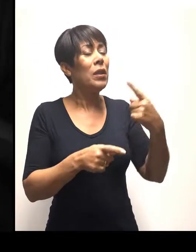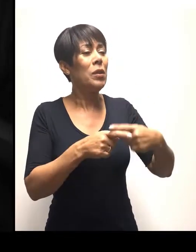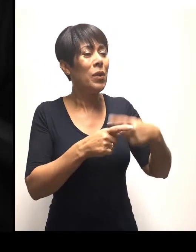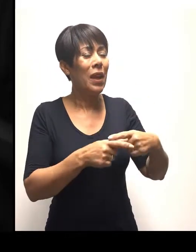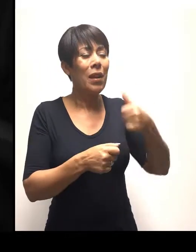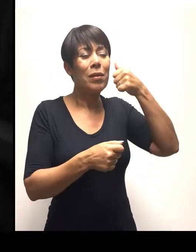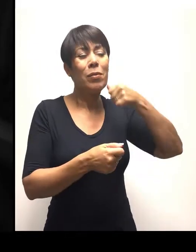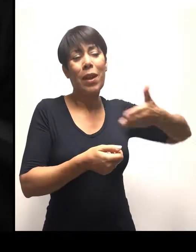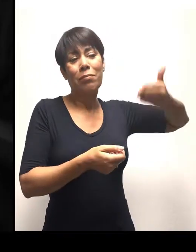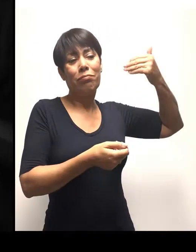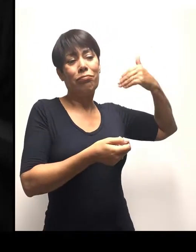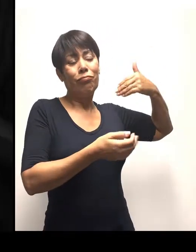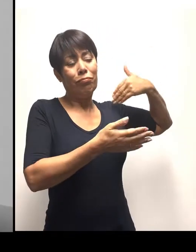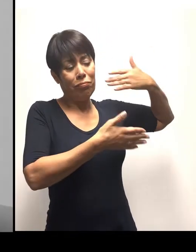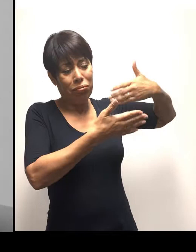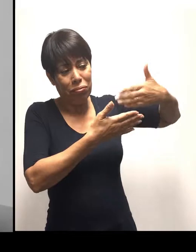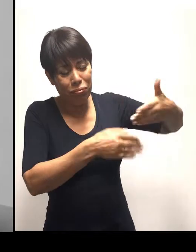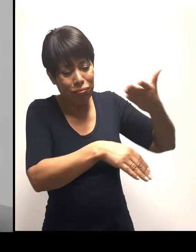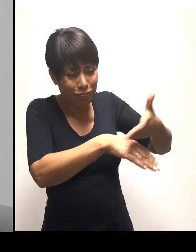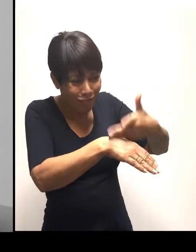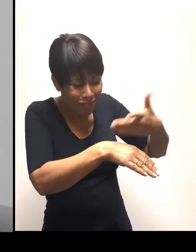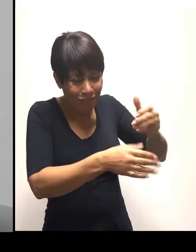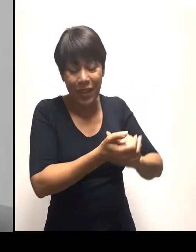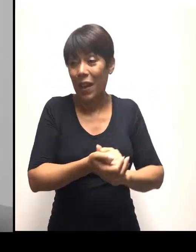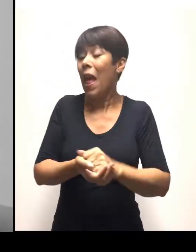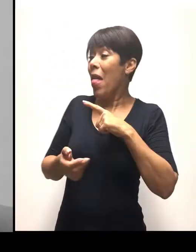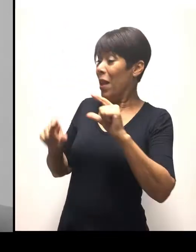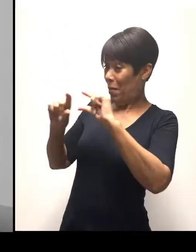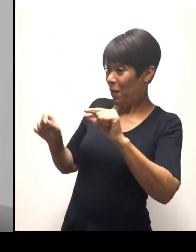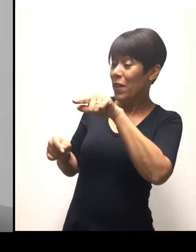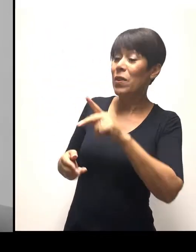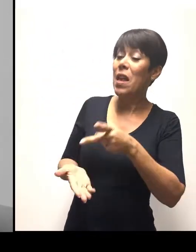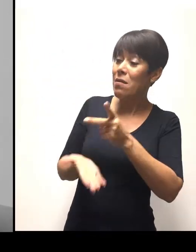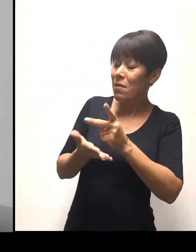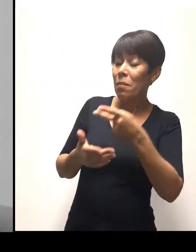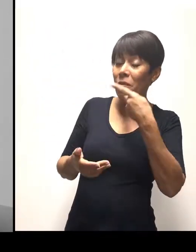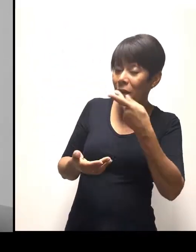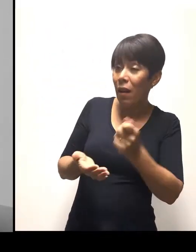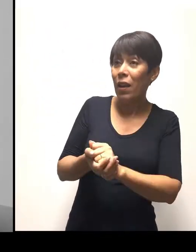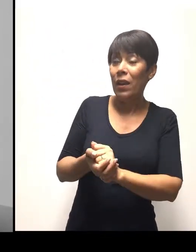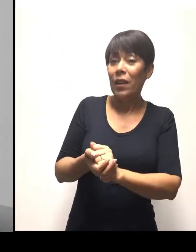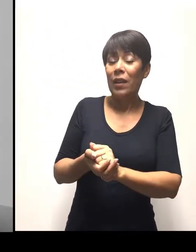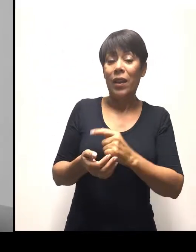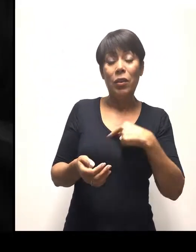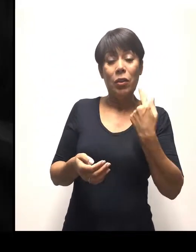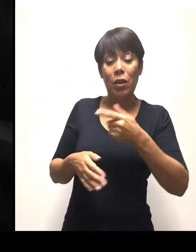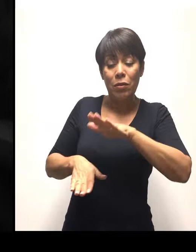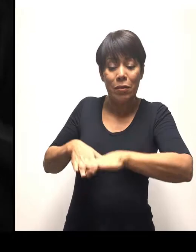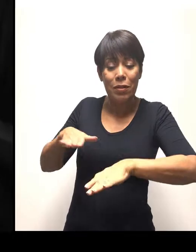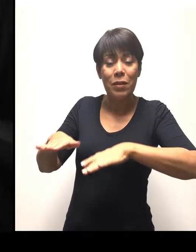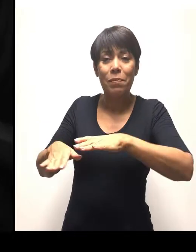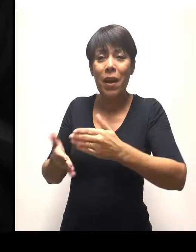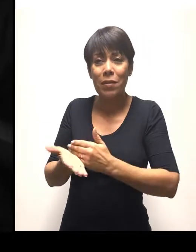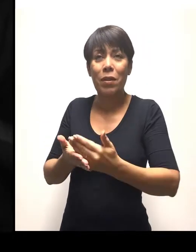dessas mulheres que ficaram. Como é que é aquela frase que você sempre fala? Nossos passos. Nossos passos